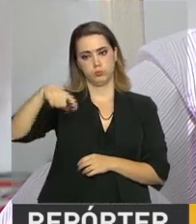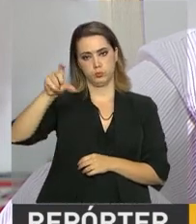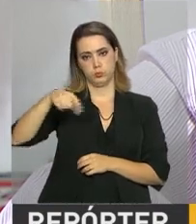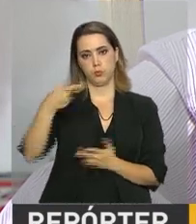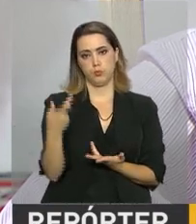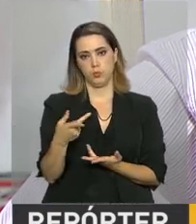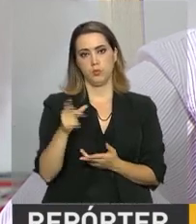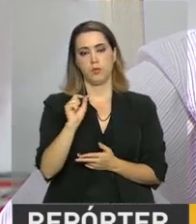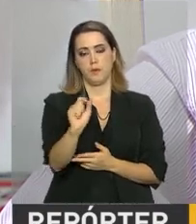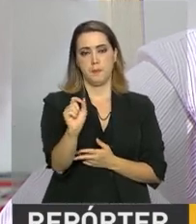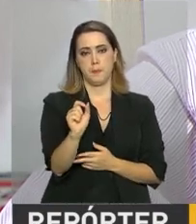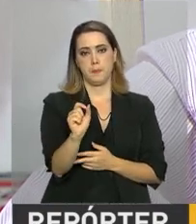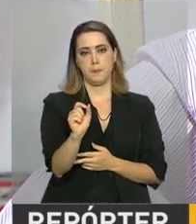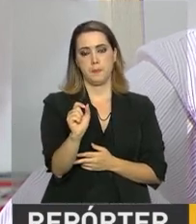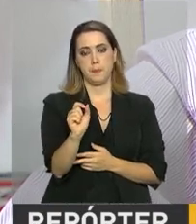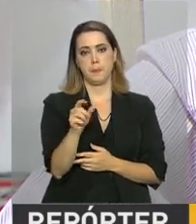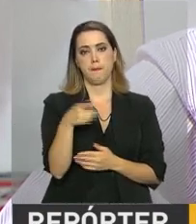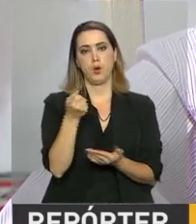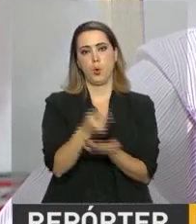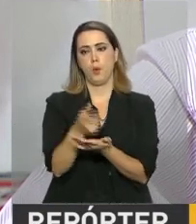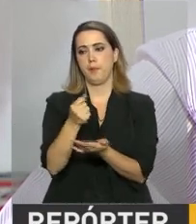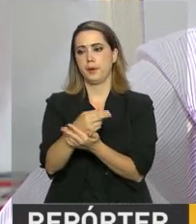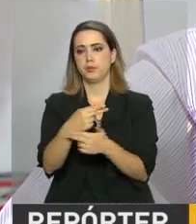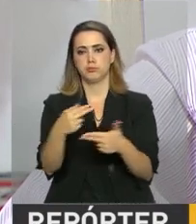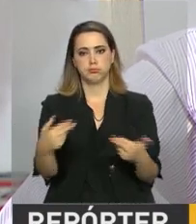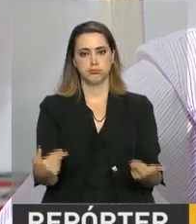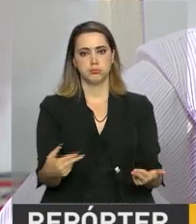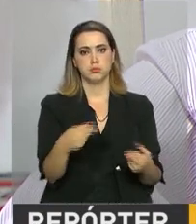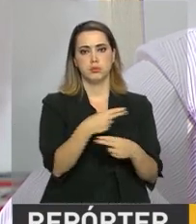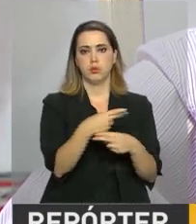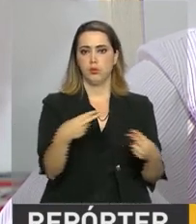para utilizar o cartão para comprar produtos